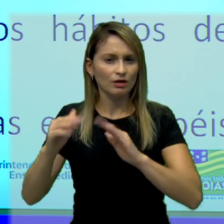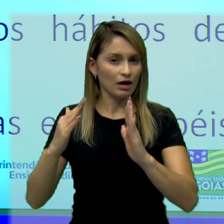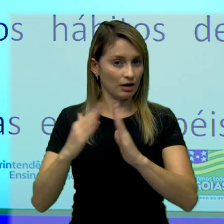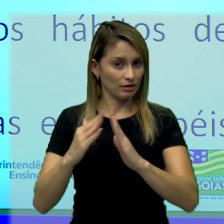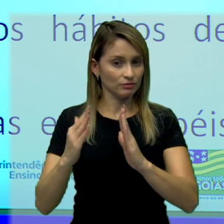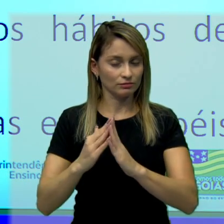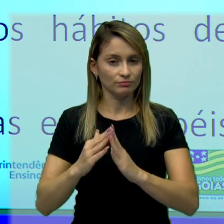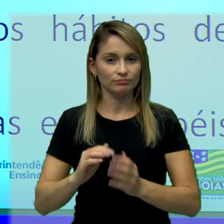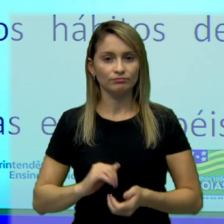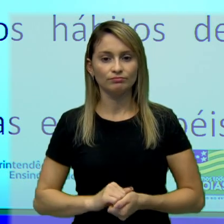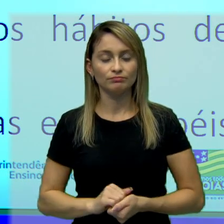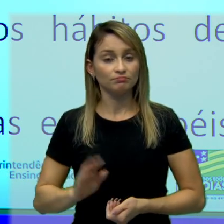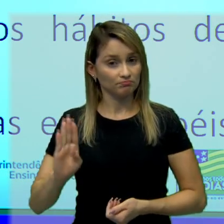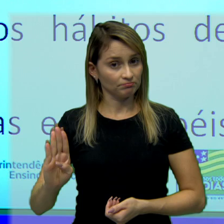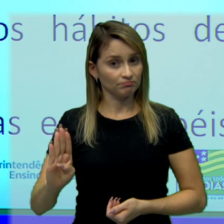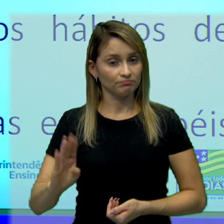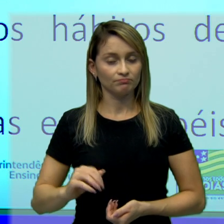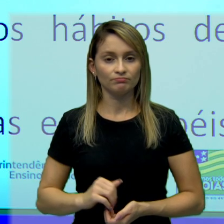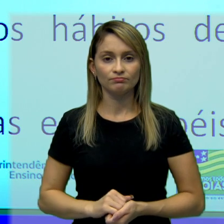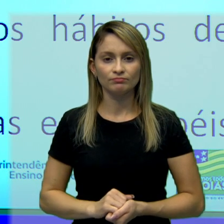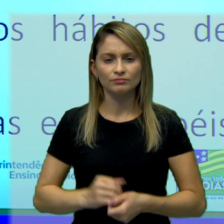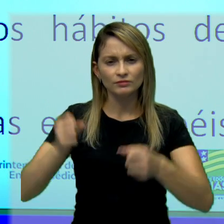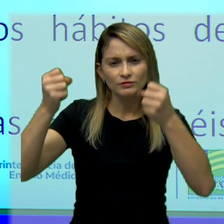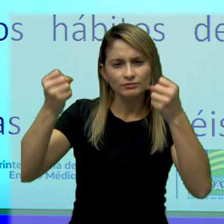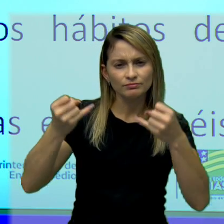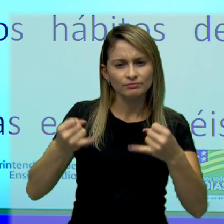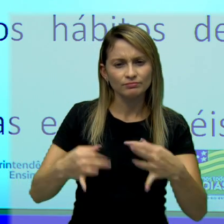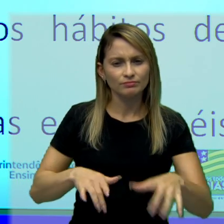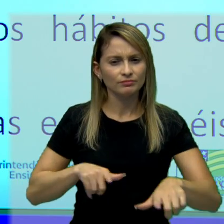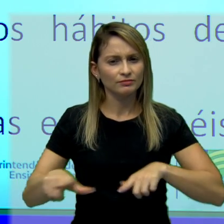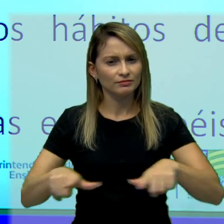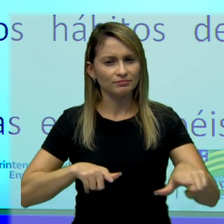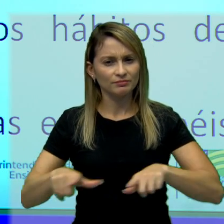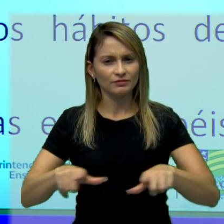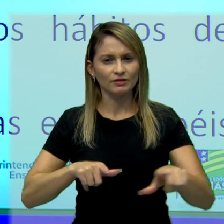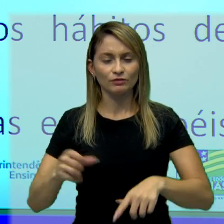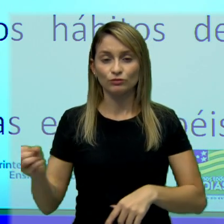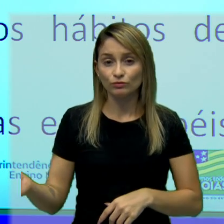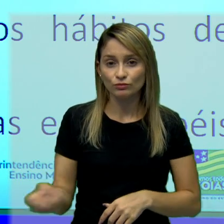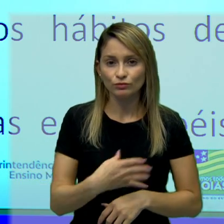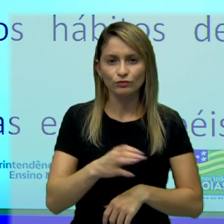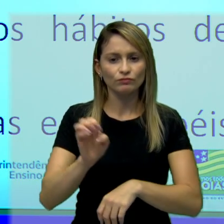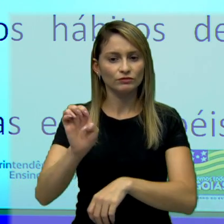espaço doméstico. Letra B. Relato